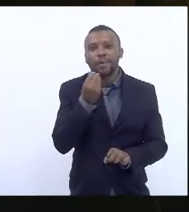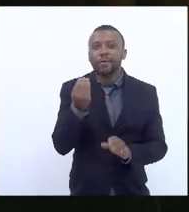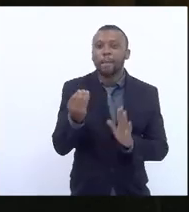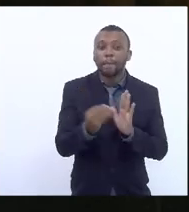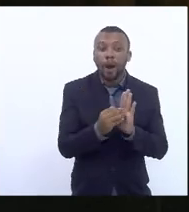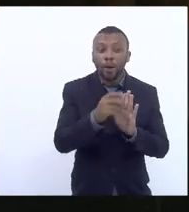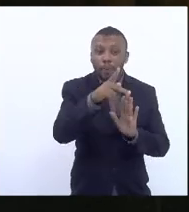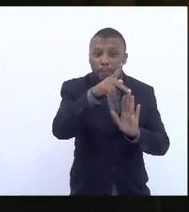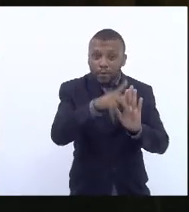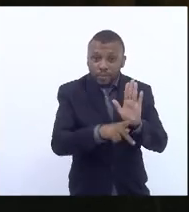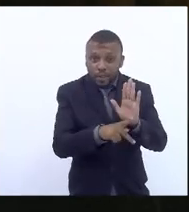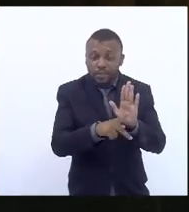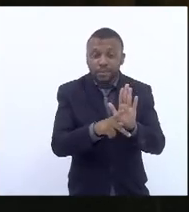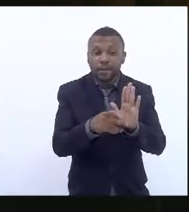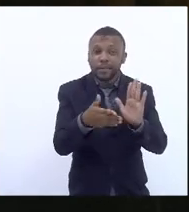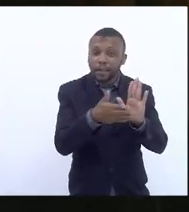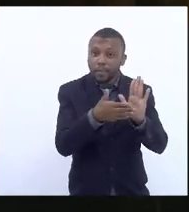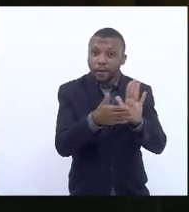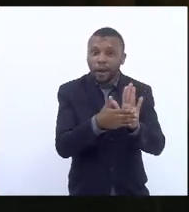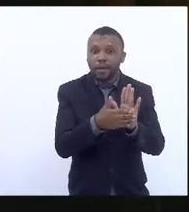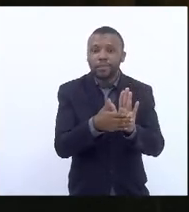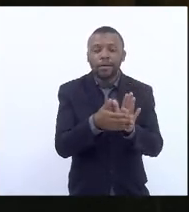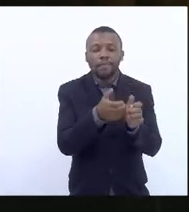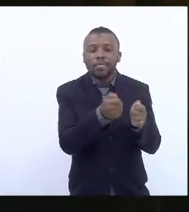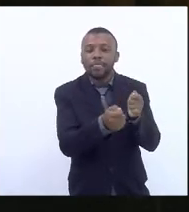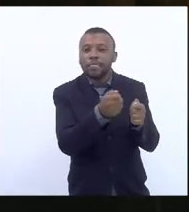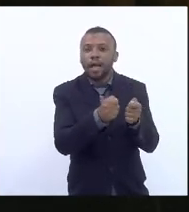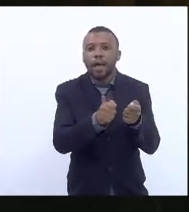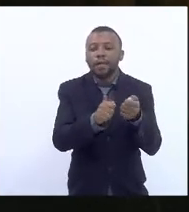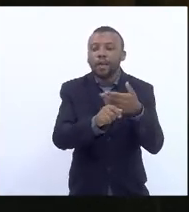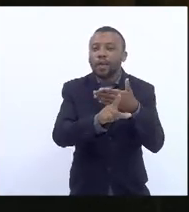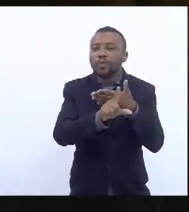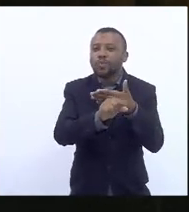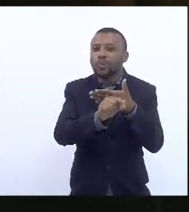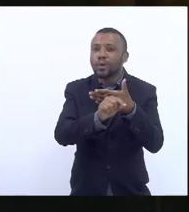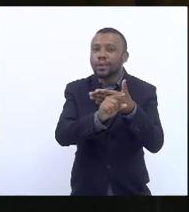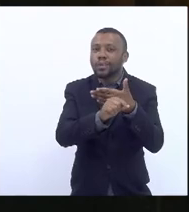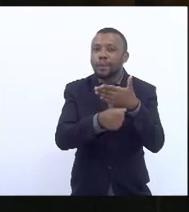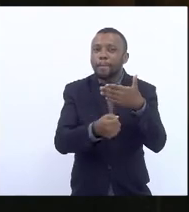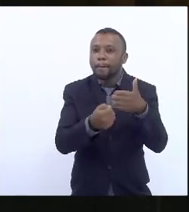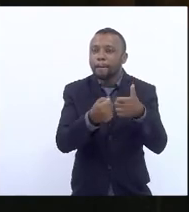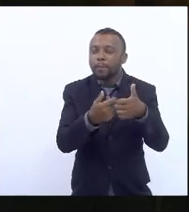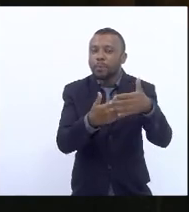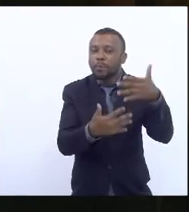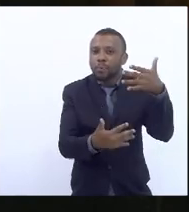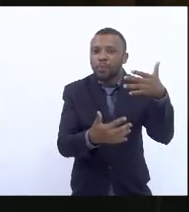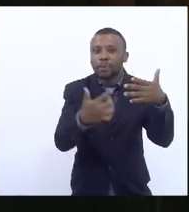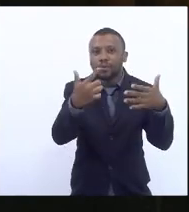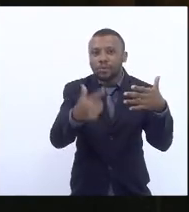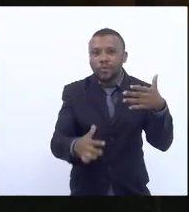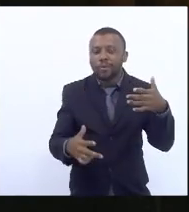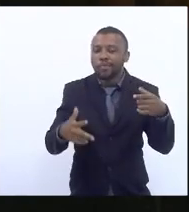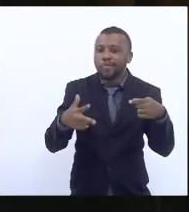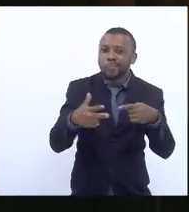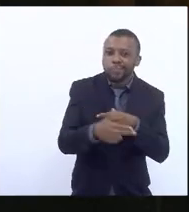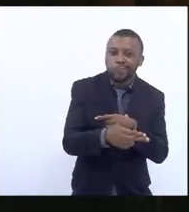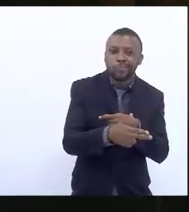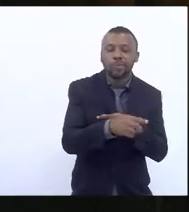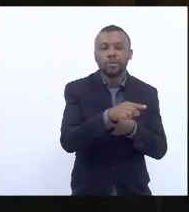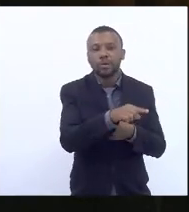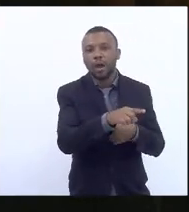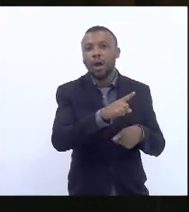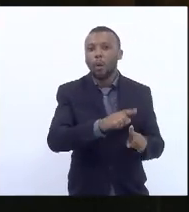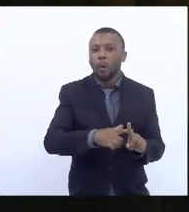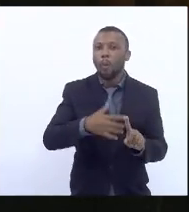na pauta, fazendo Twitterzinho, querendo imputar mais uma vez o aumento do preço dos combustíveis